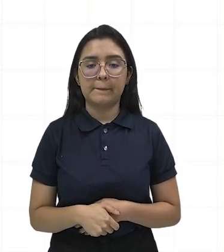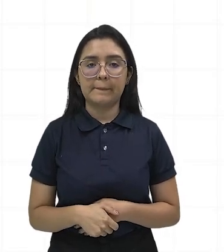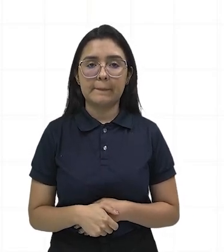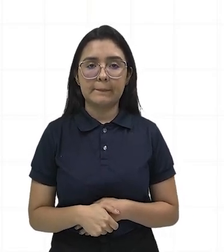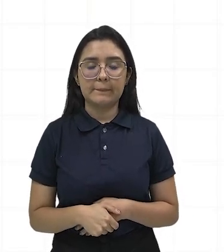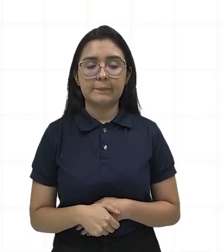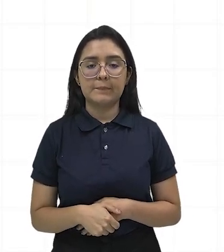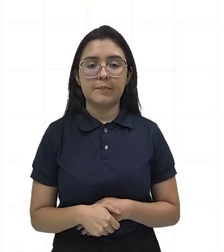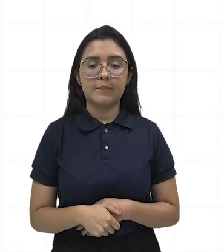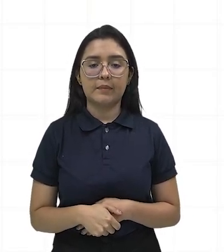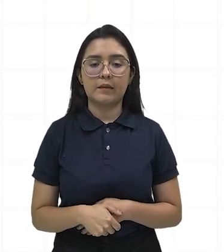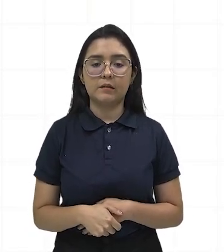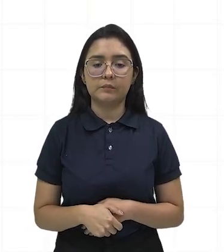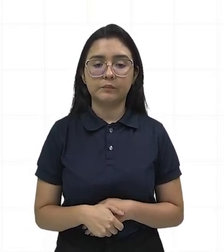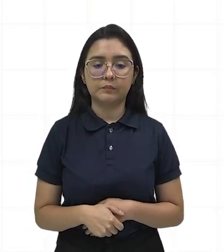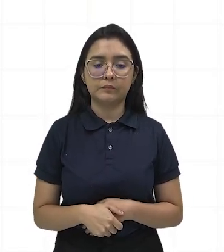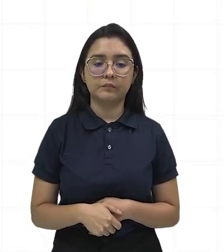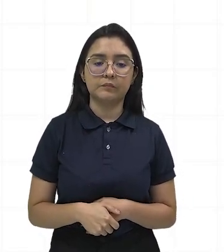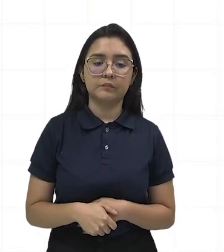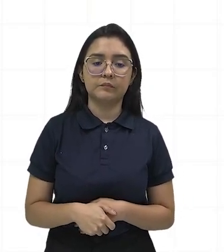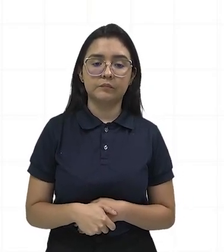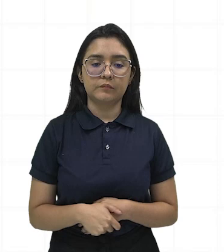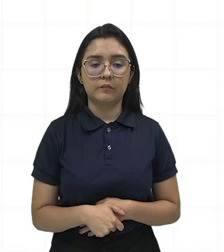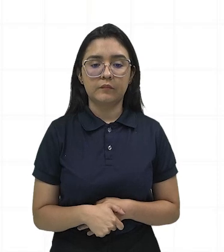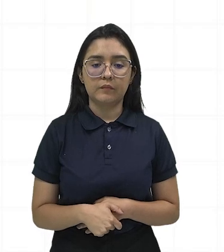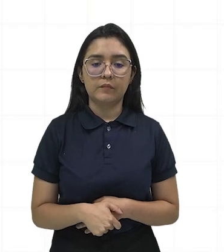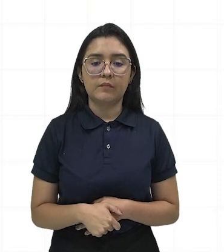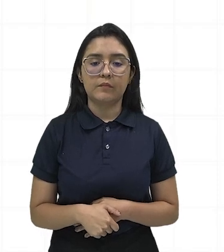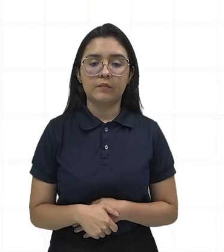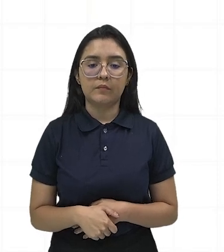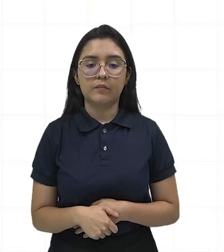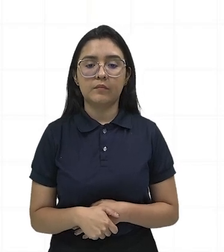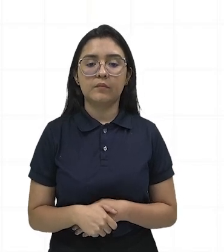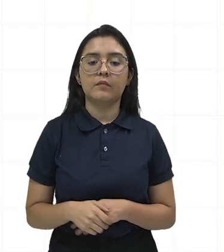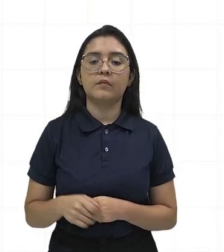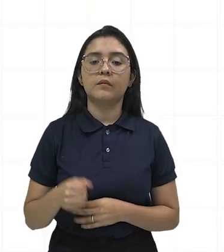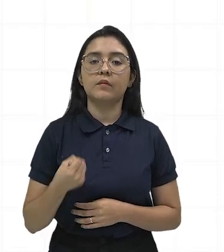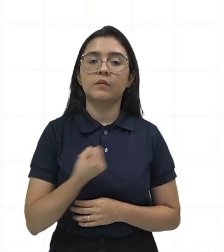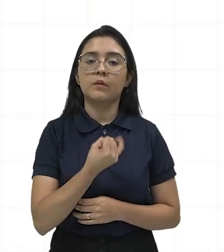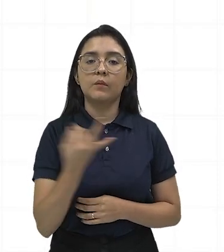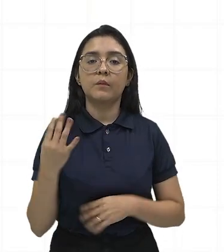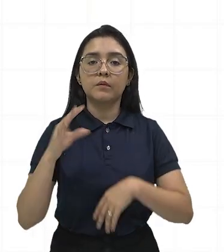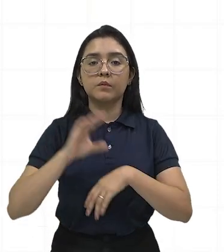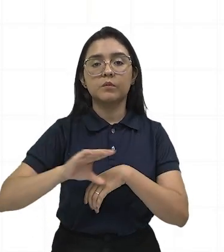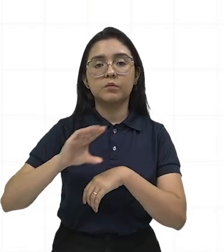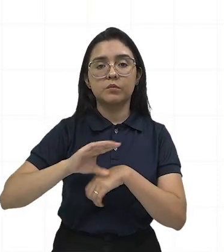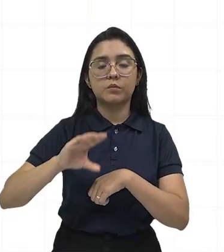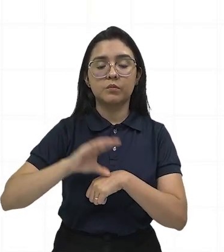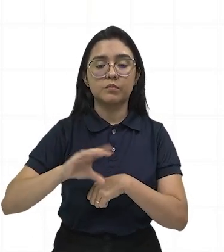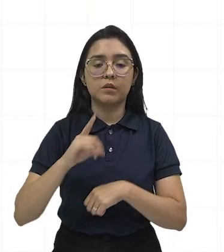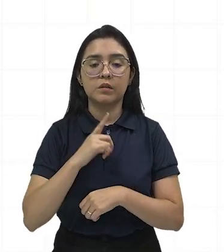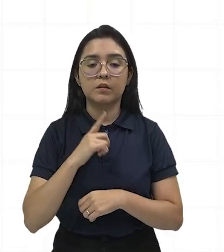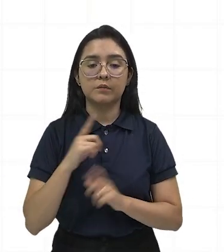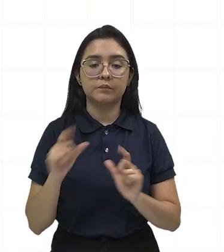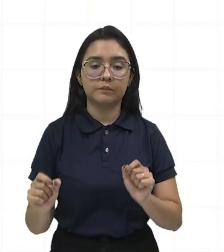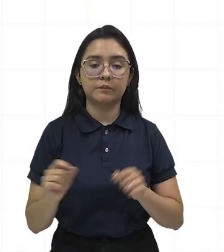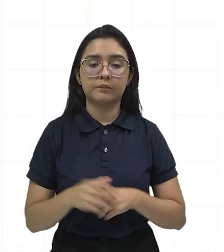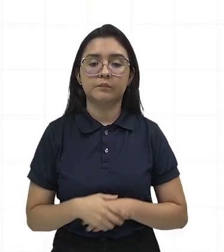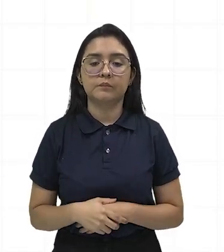a refeição completa. Quantos cursos ele tem?